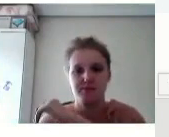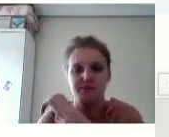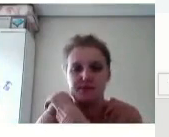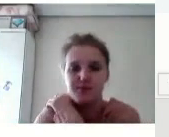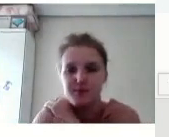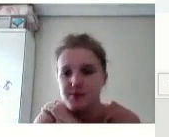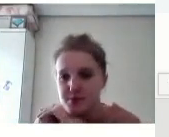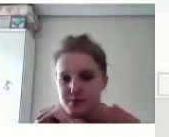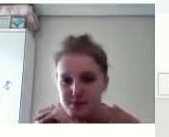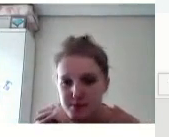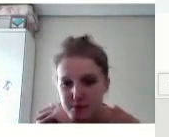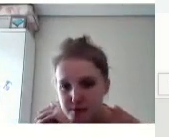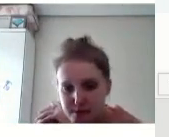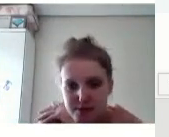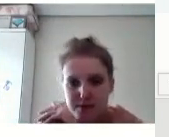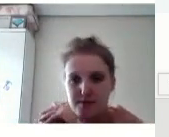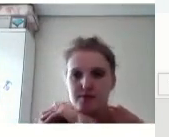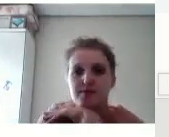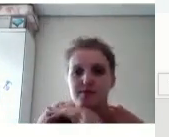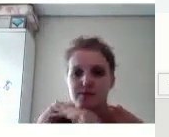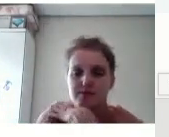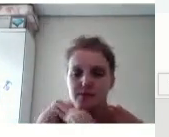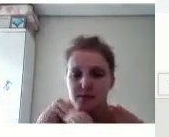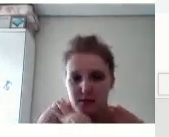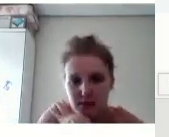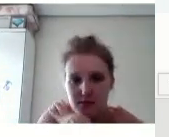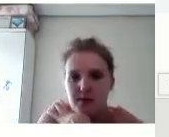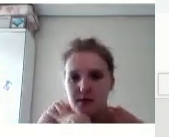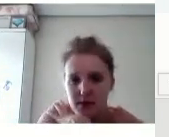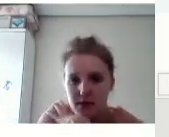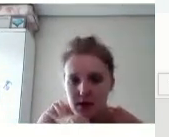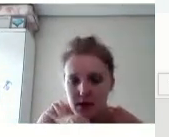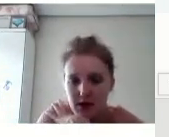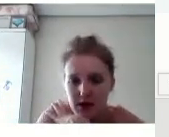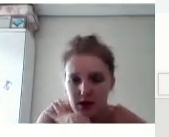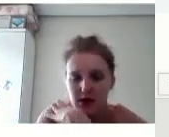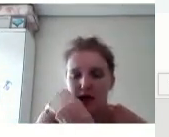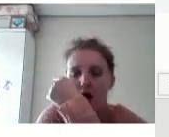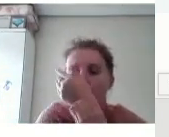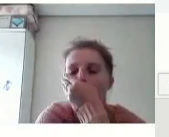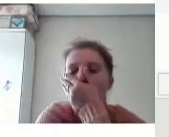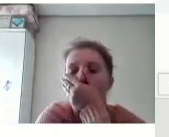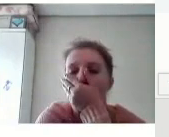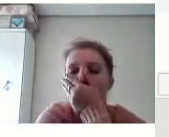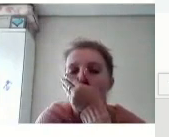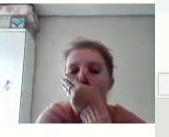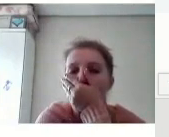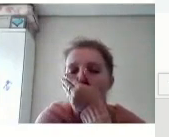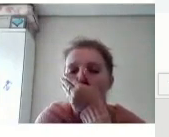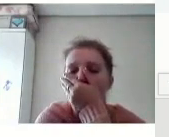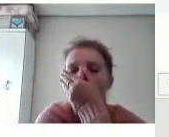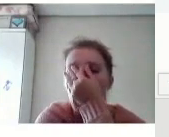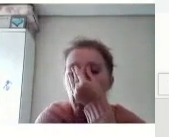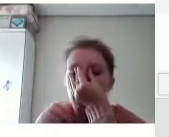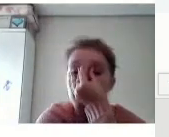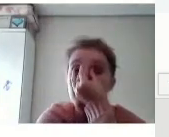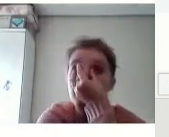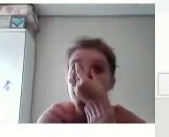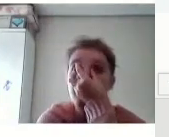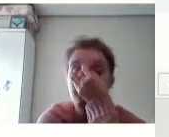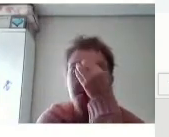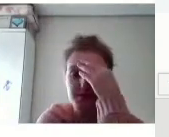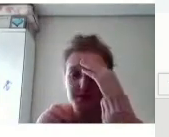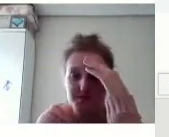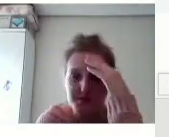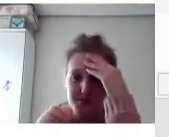gente pega a função, que é o integrando, e calcula as suas derivadas parciais em cada uma das suas dependências, y,